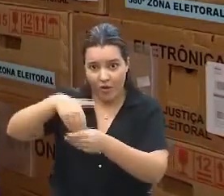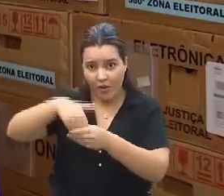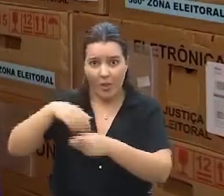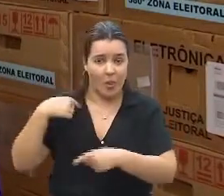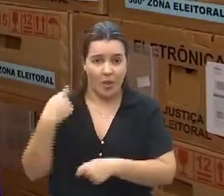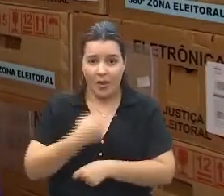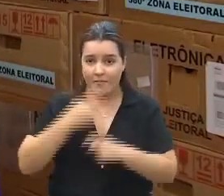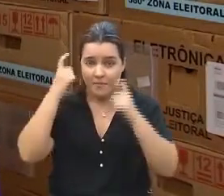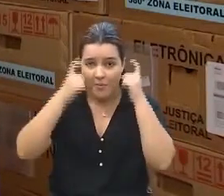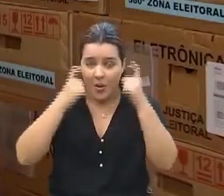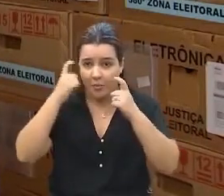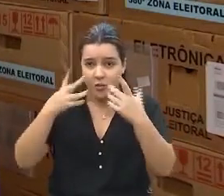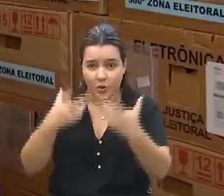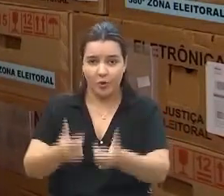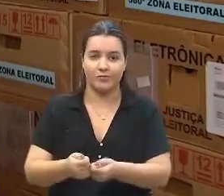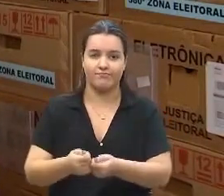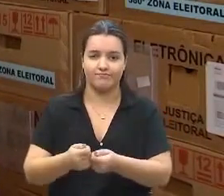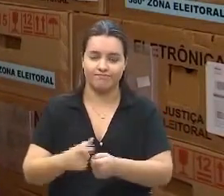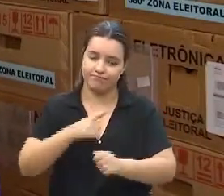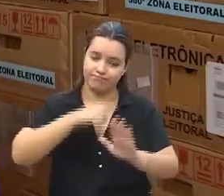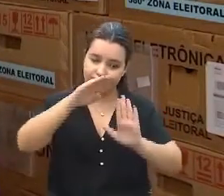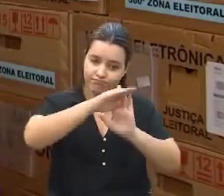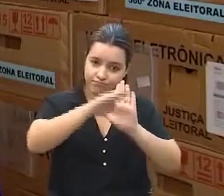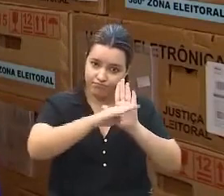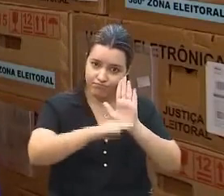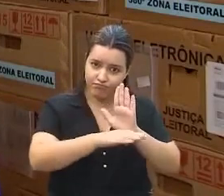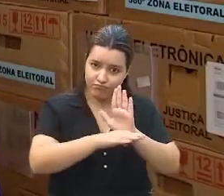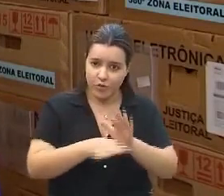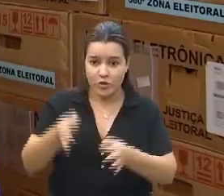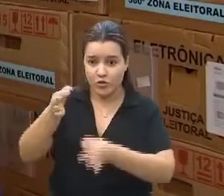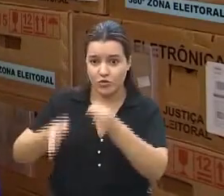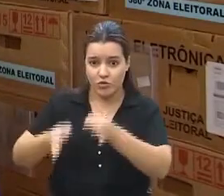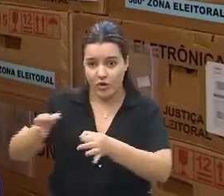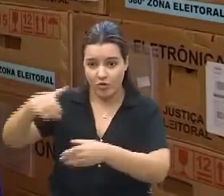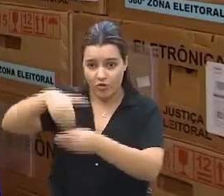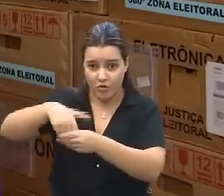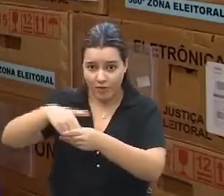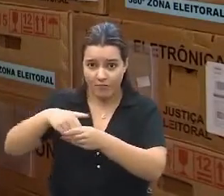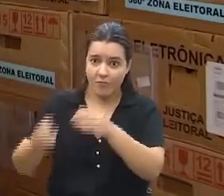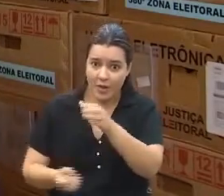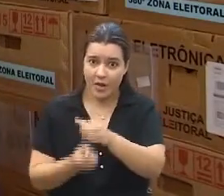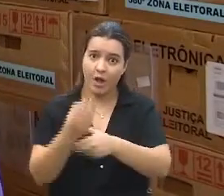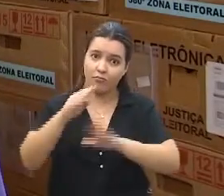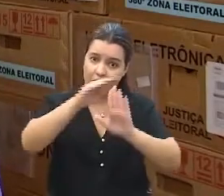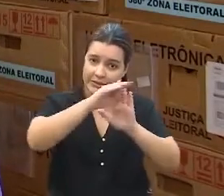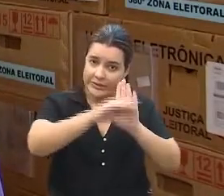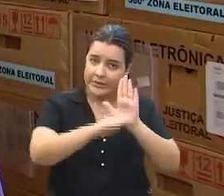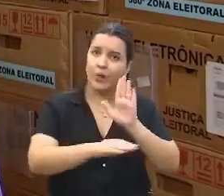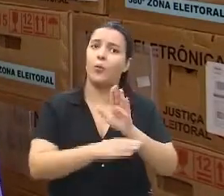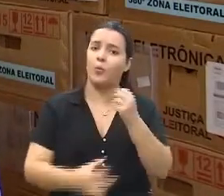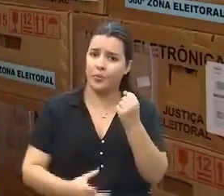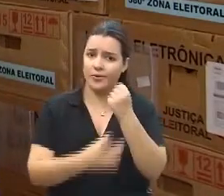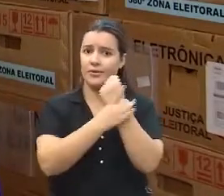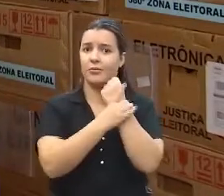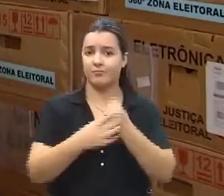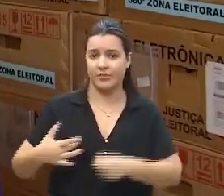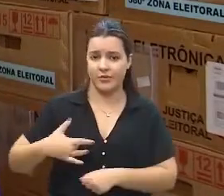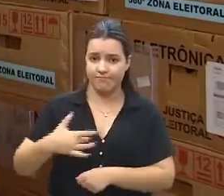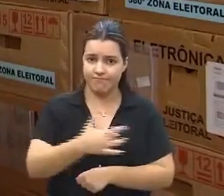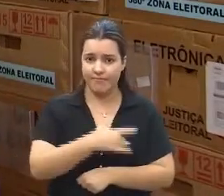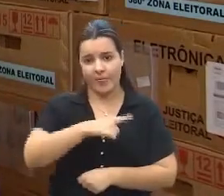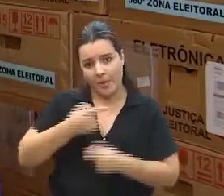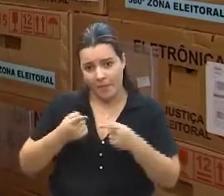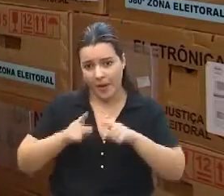Então, o que a gente está seguindo é um plano do TSE, que ele desenvolveu, é um plano de segurança sanitária, e esse plano foi